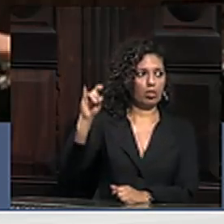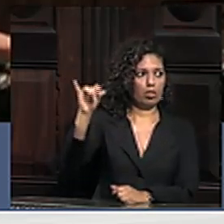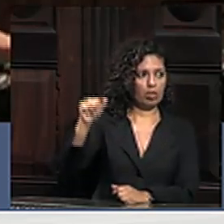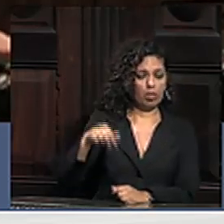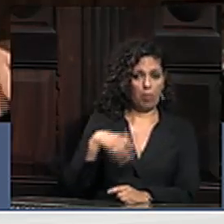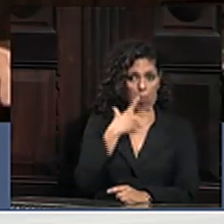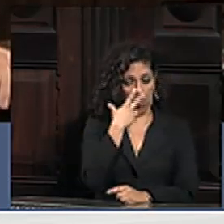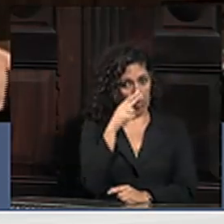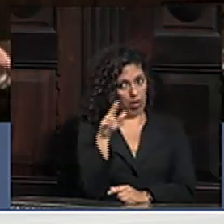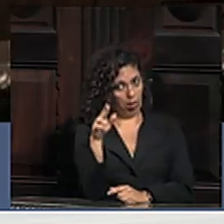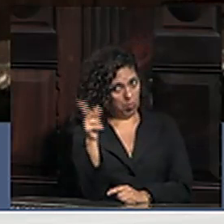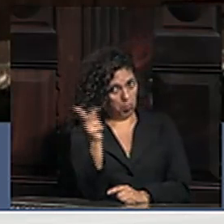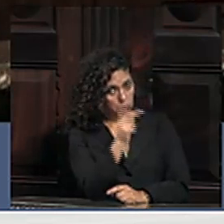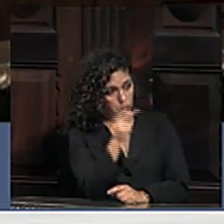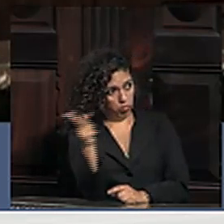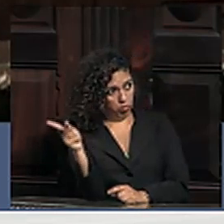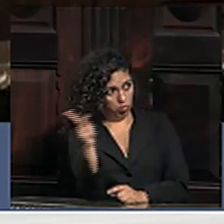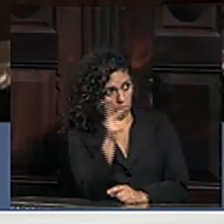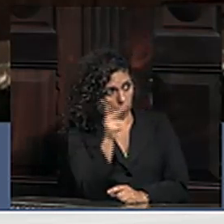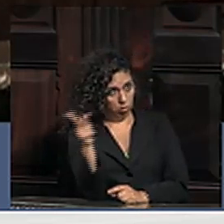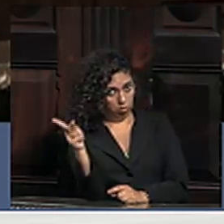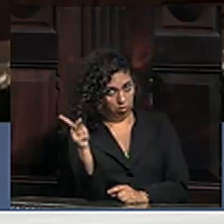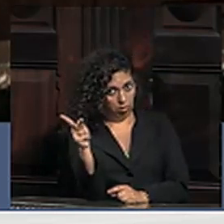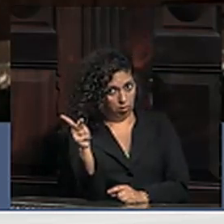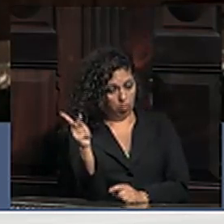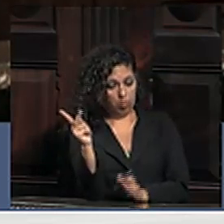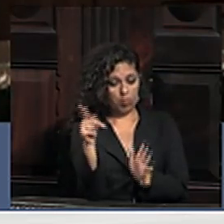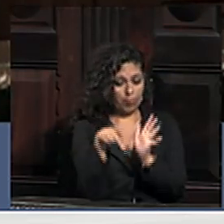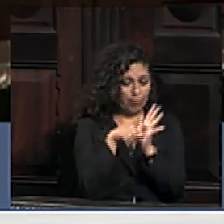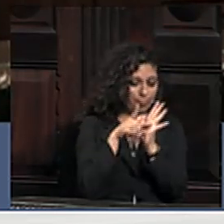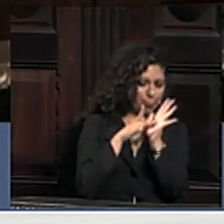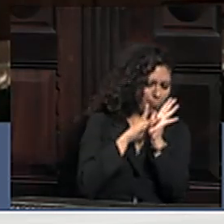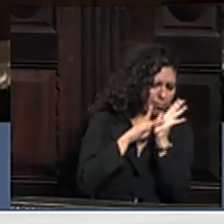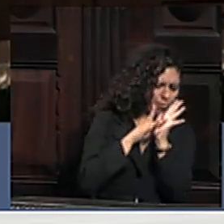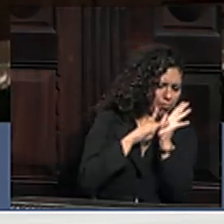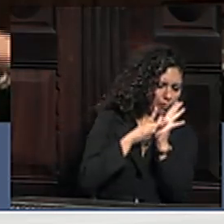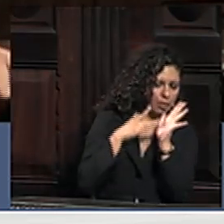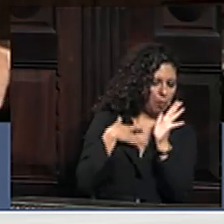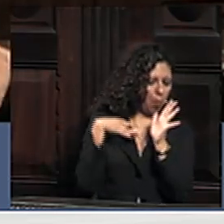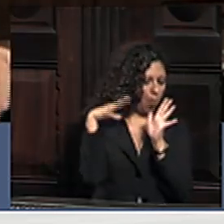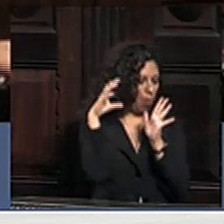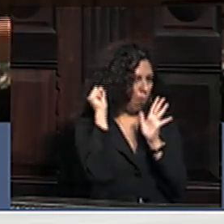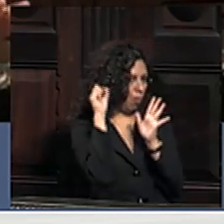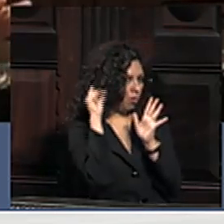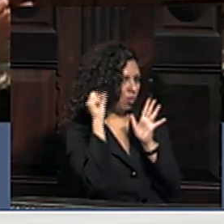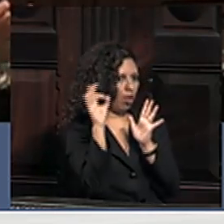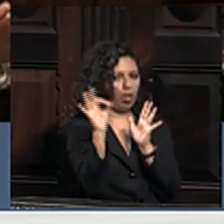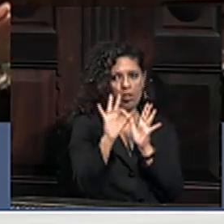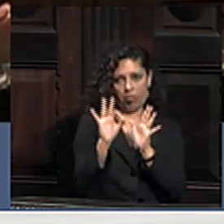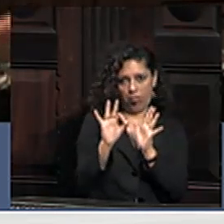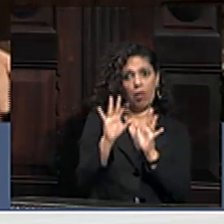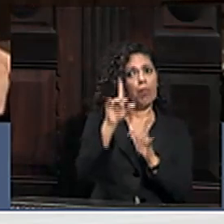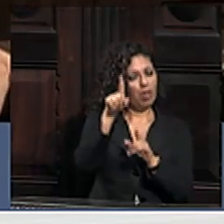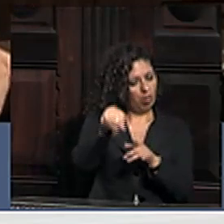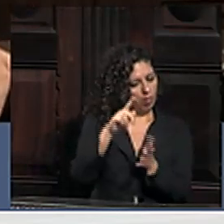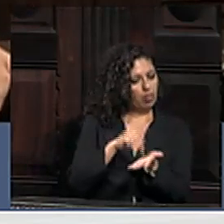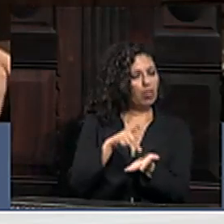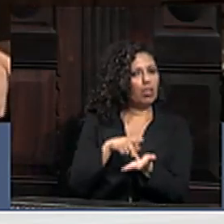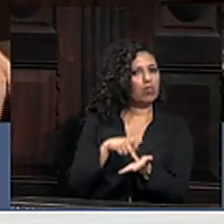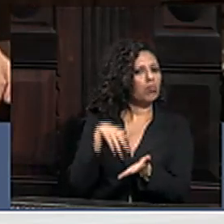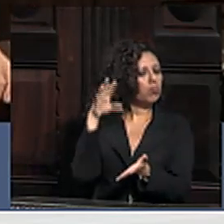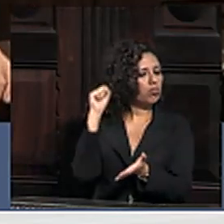aparentemente estão fingindo que não estão escutando, mas estão. Dito